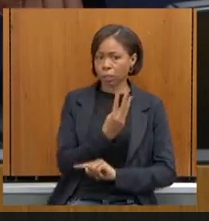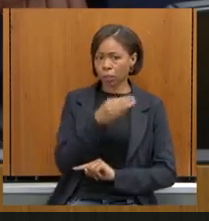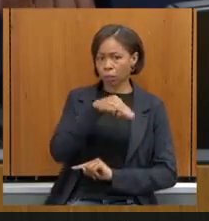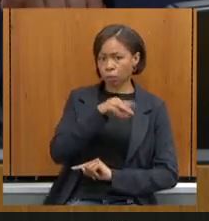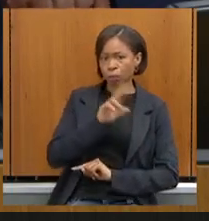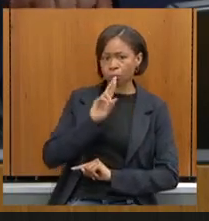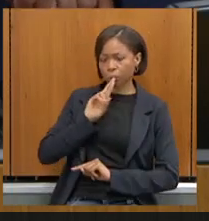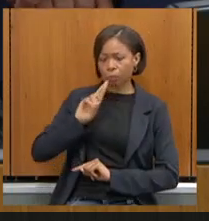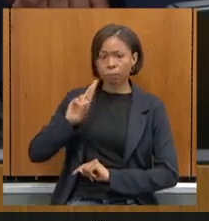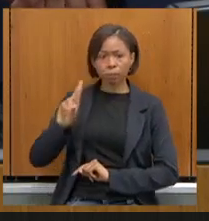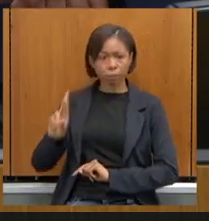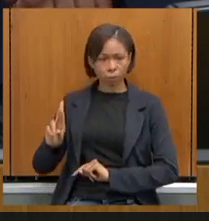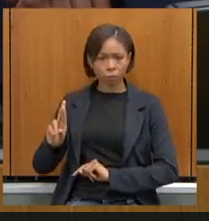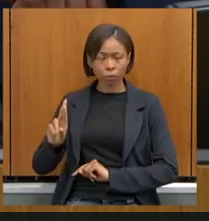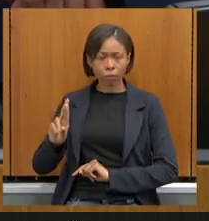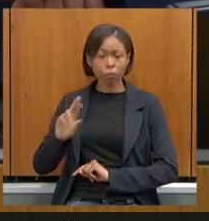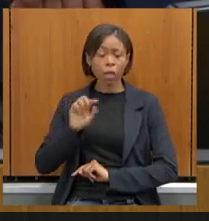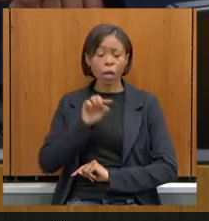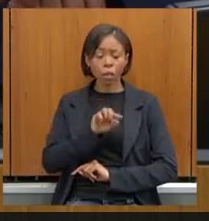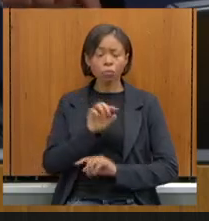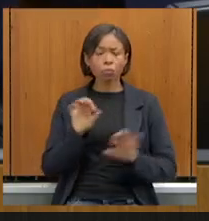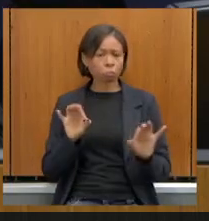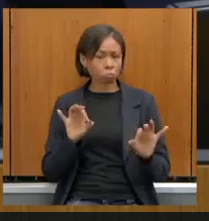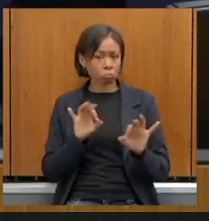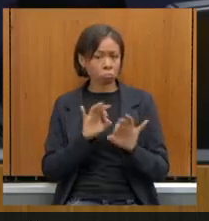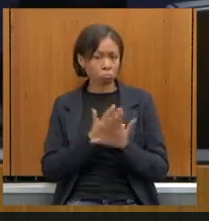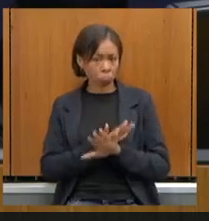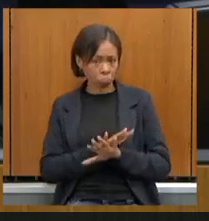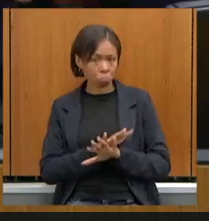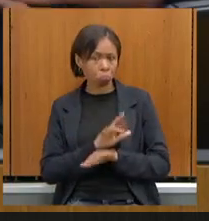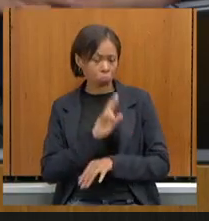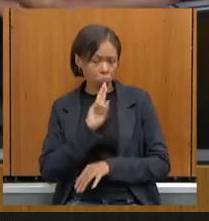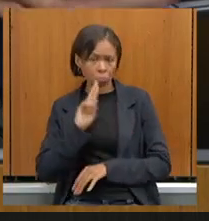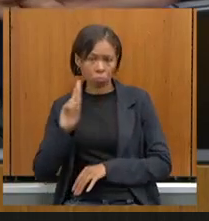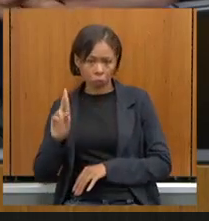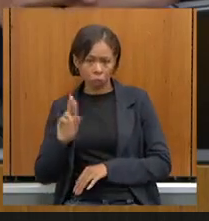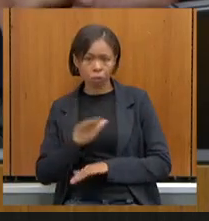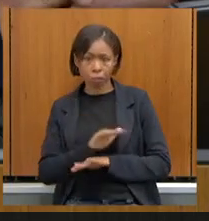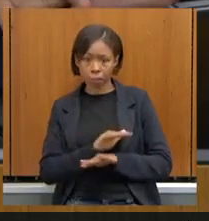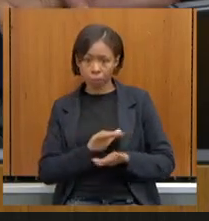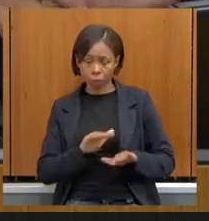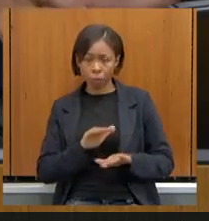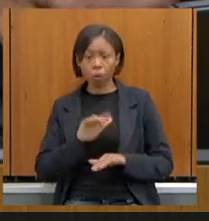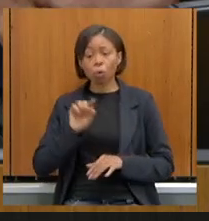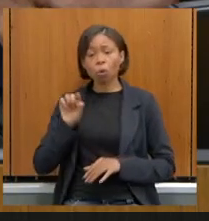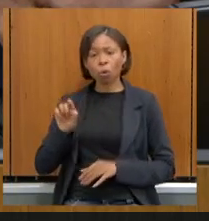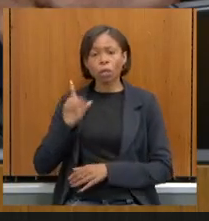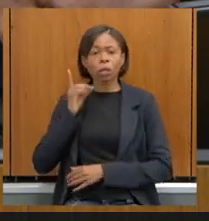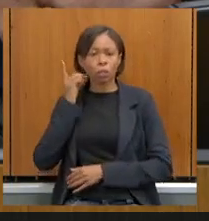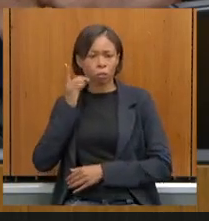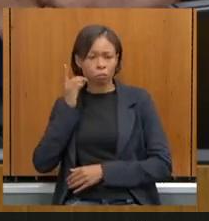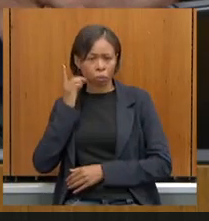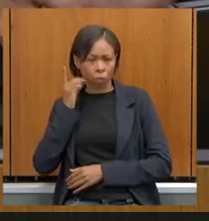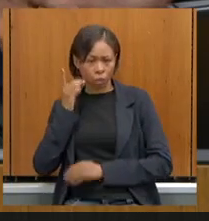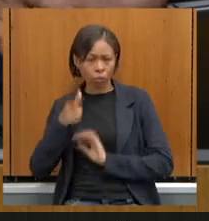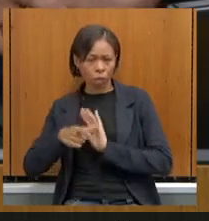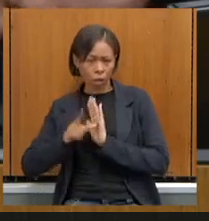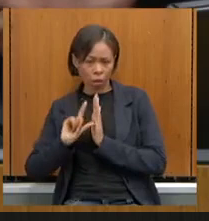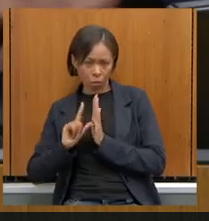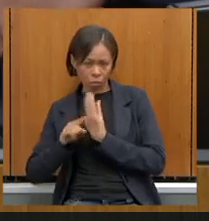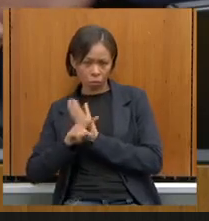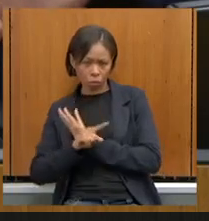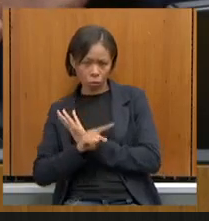Após a resposta da autoridade estadual, o deputado que interpelou